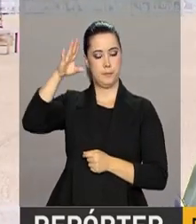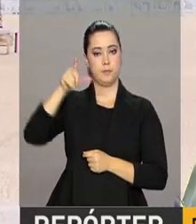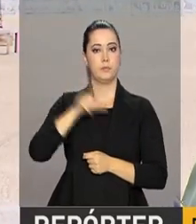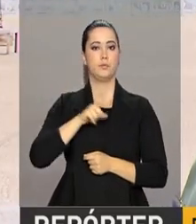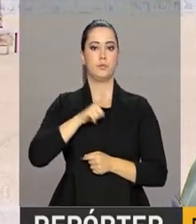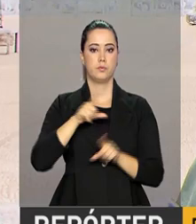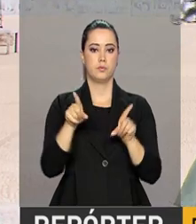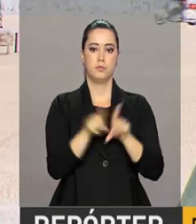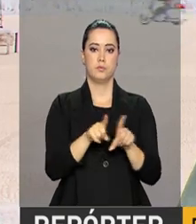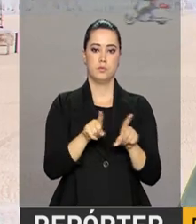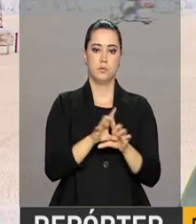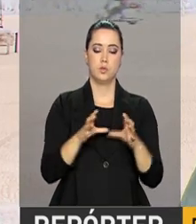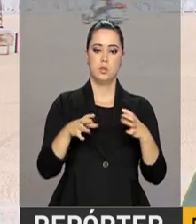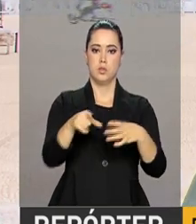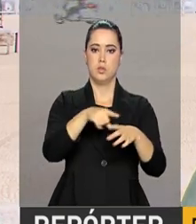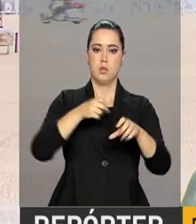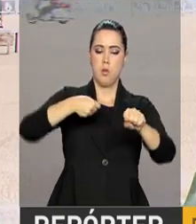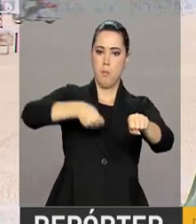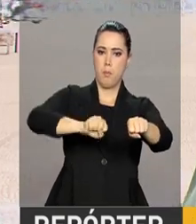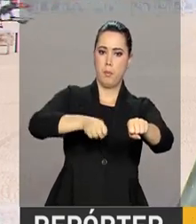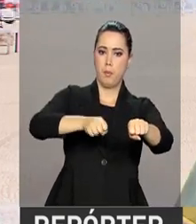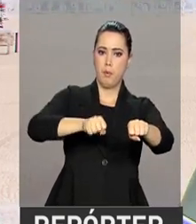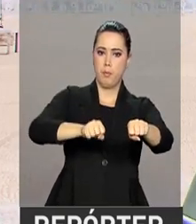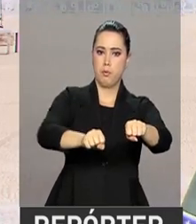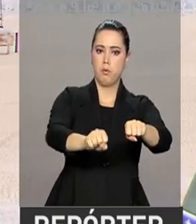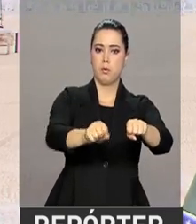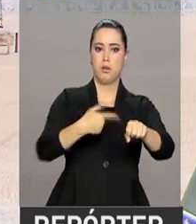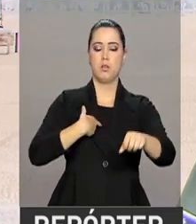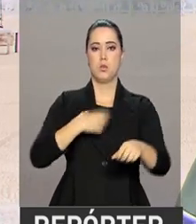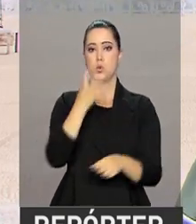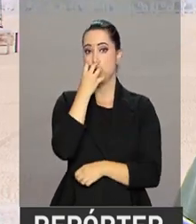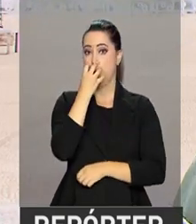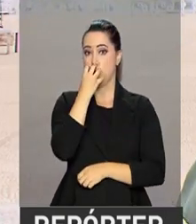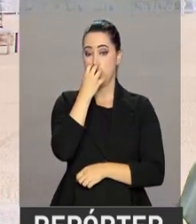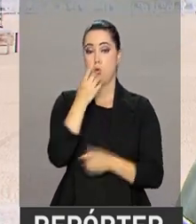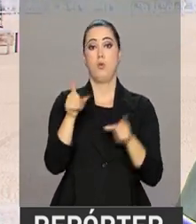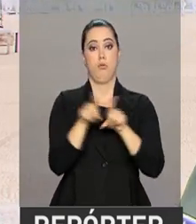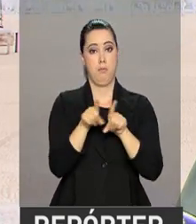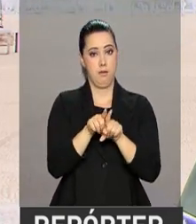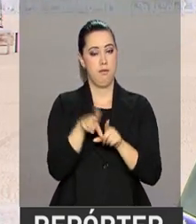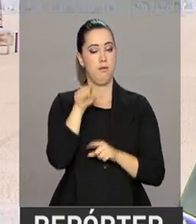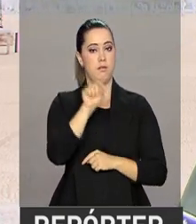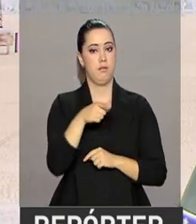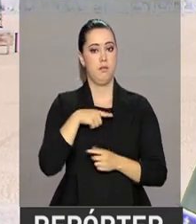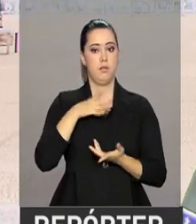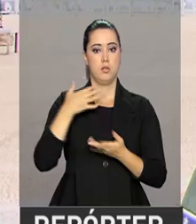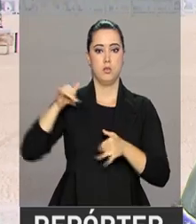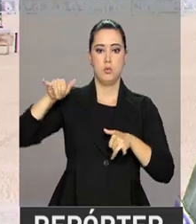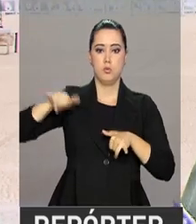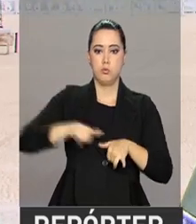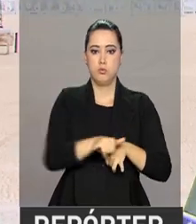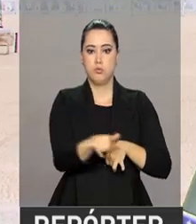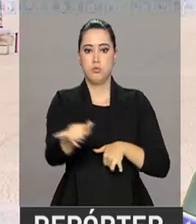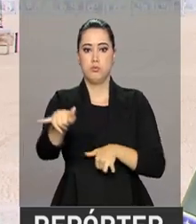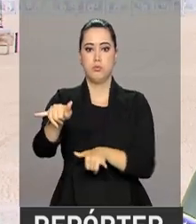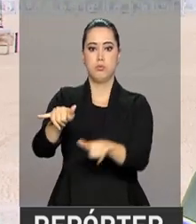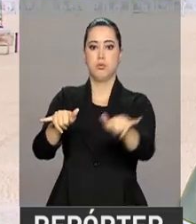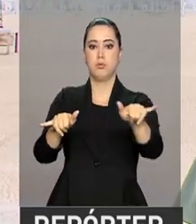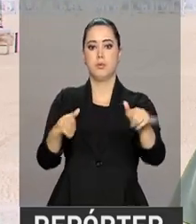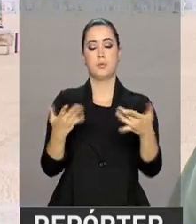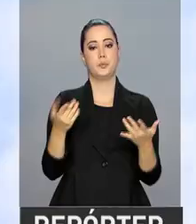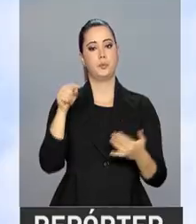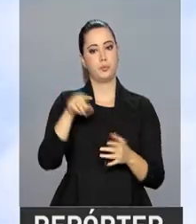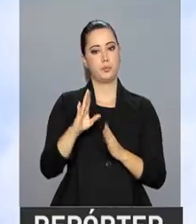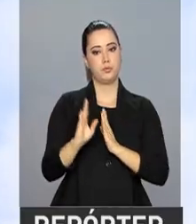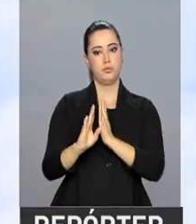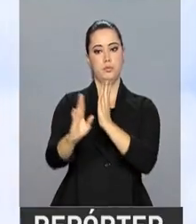temos um pelotão de motociclistas, um pelotão de cães de guerra. E faremos a passagem baixa de algumas aeronaves durante a apresentação, durante o